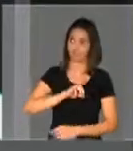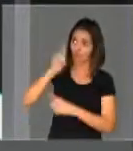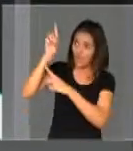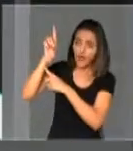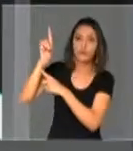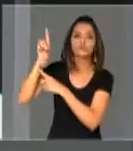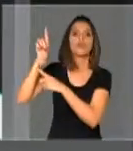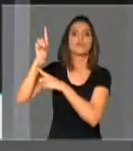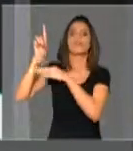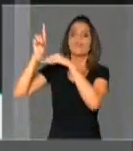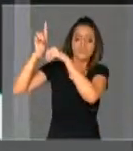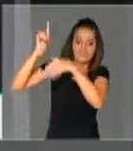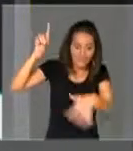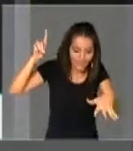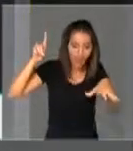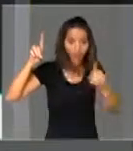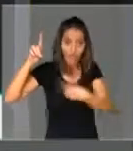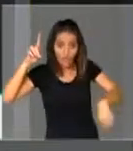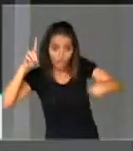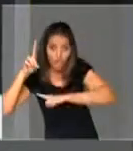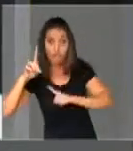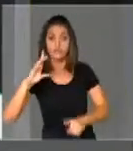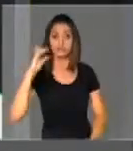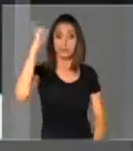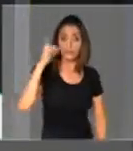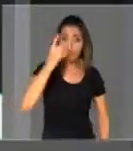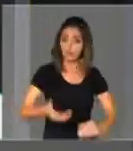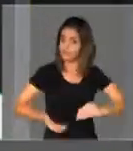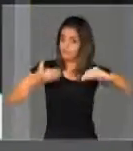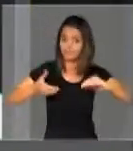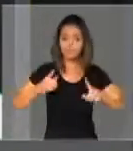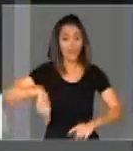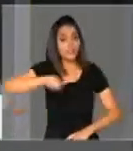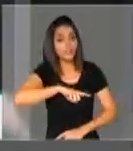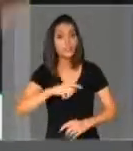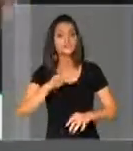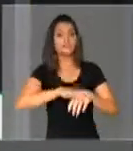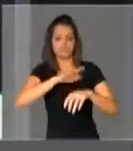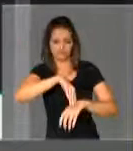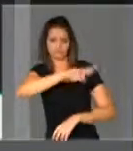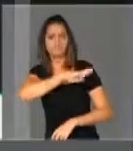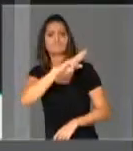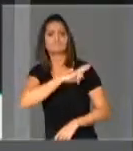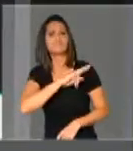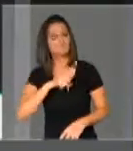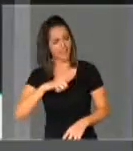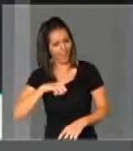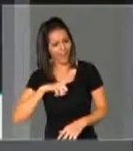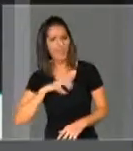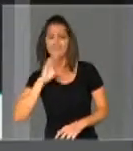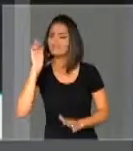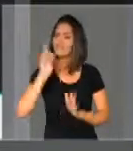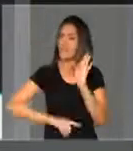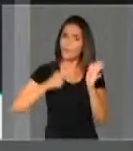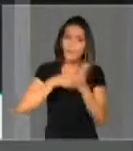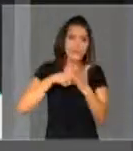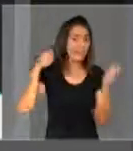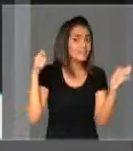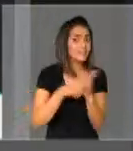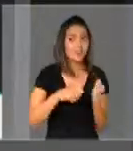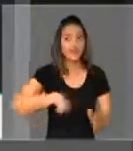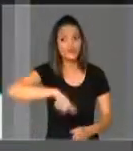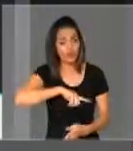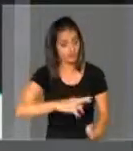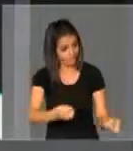neste momento é o Congresso Nacional. Nós temos prerrogativas. Nós temos